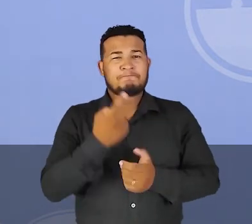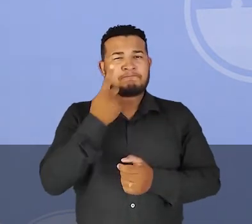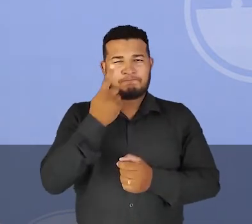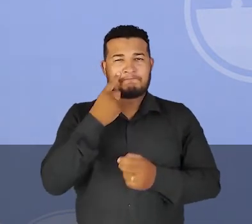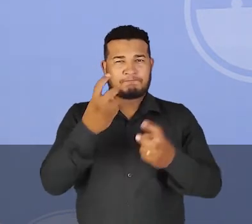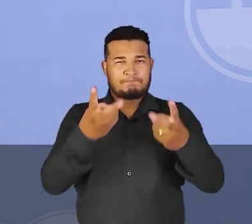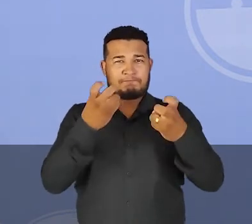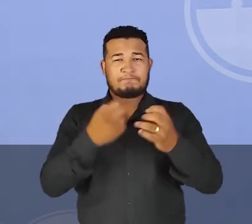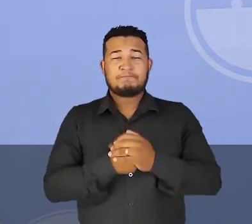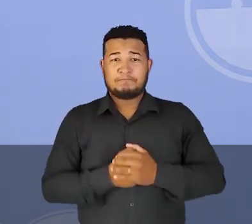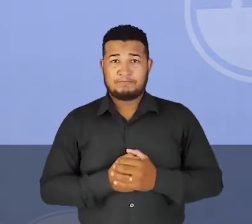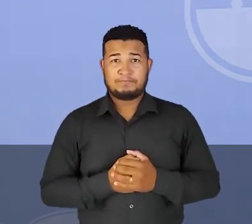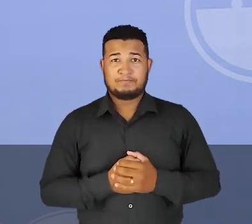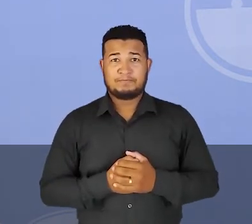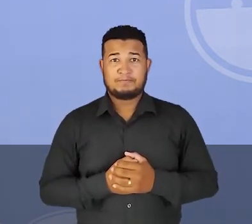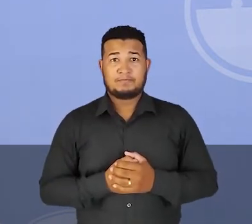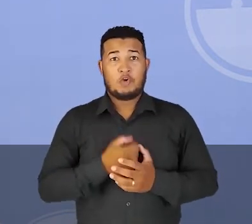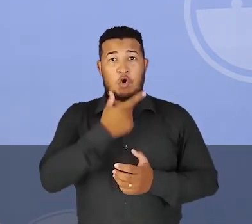Observe.